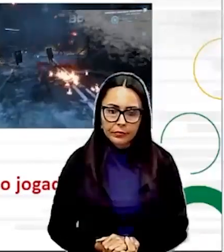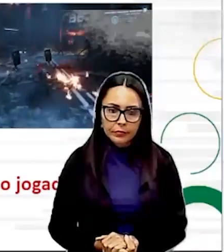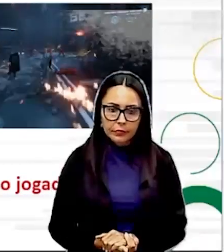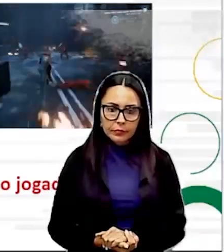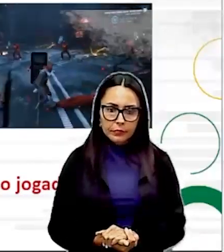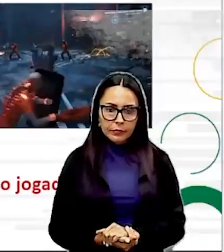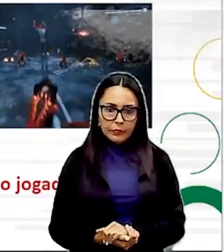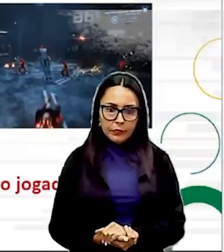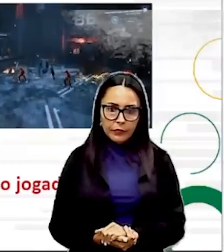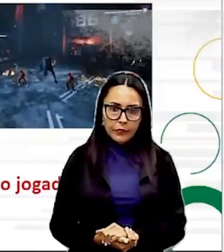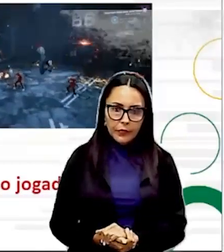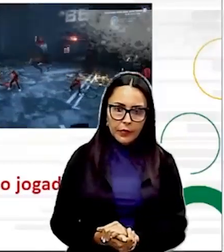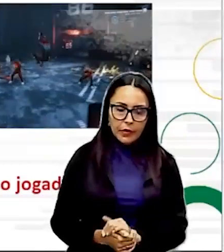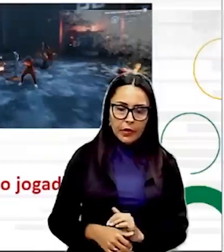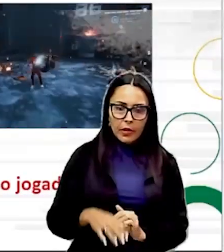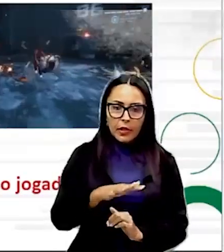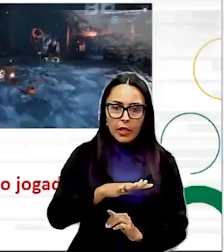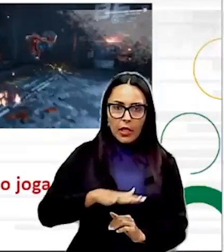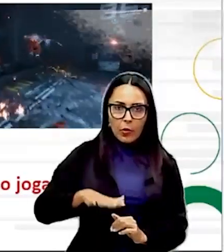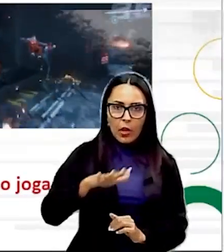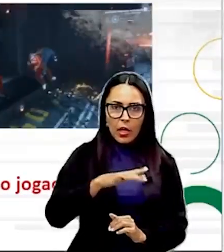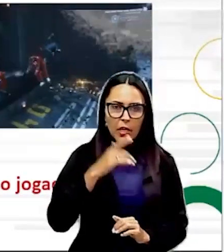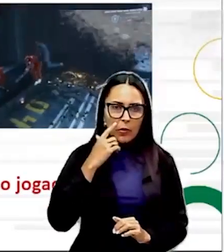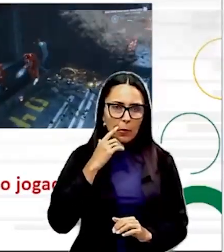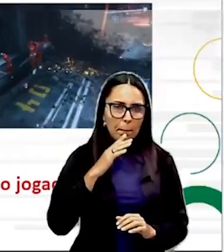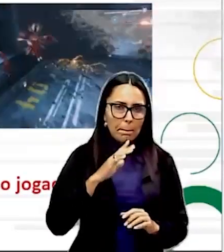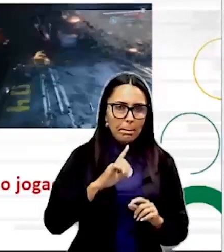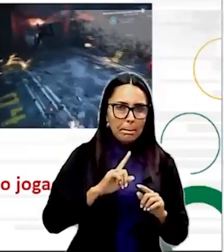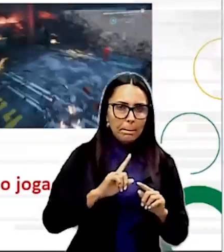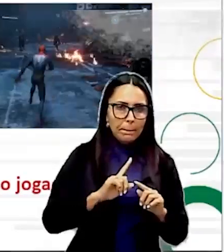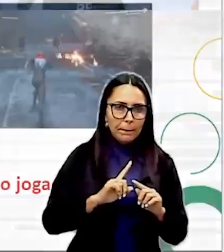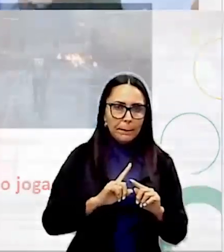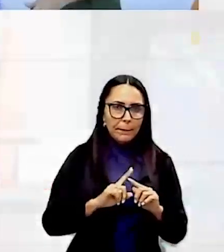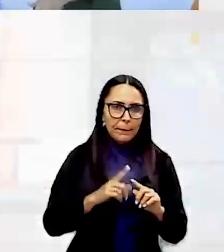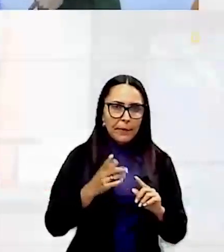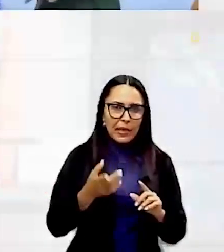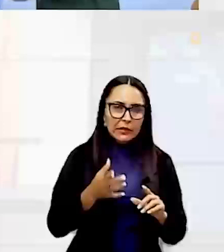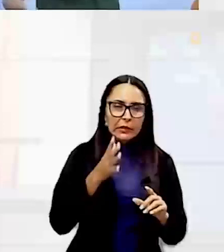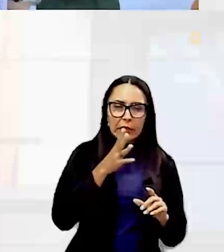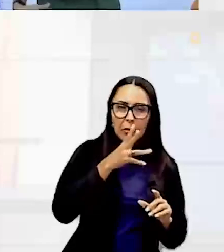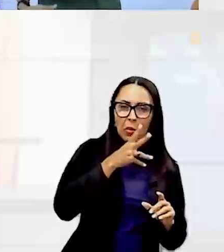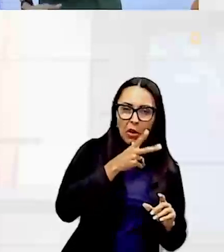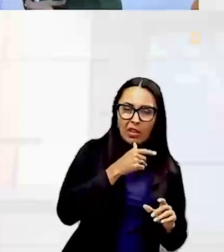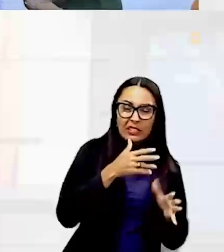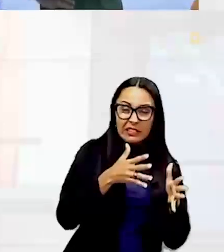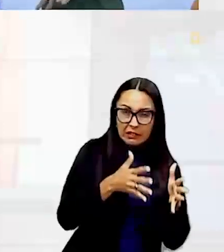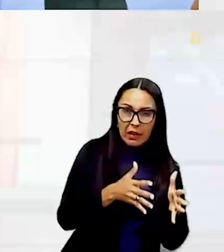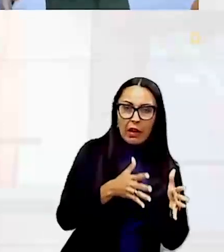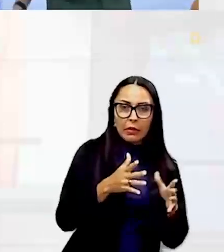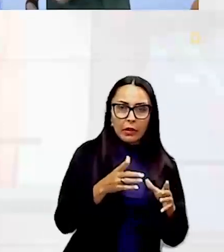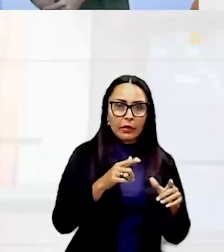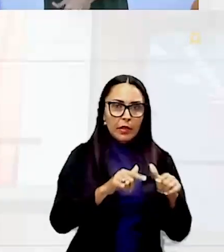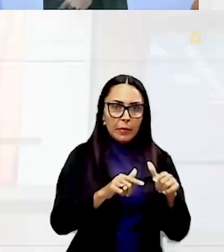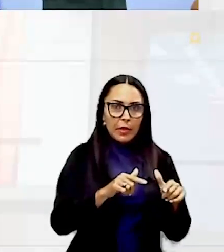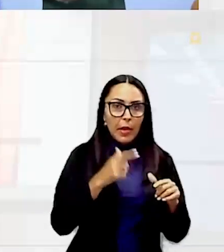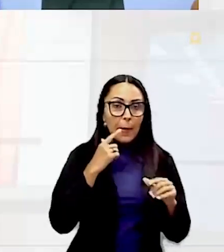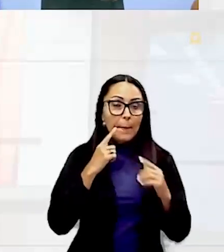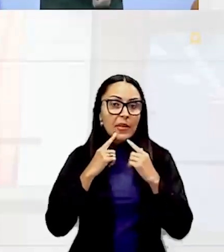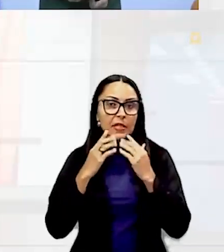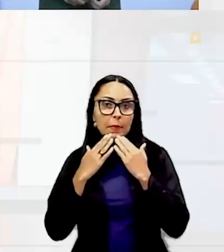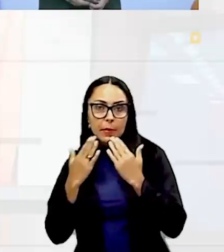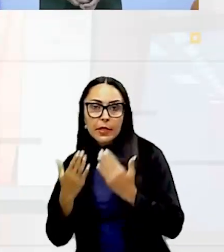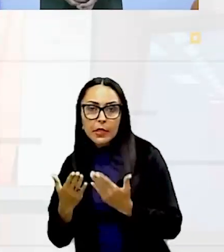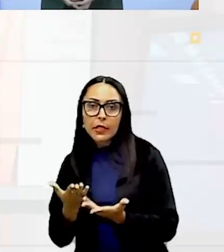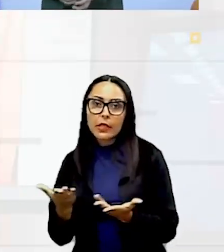É uma área bem mais chatinha de se trabalhar, mas ela também é muito pedida no mercado, o pessoal vai